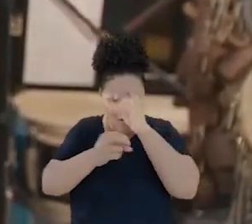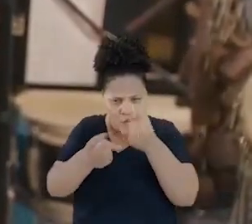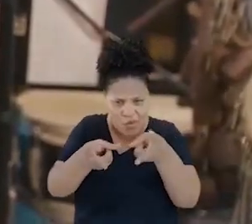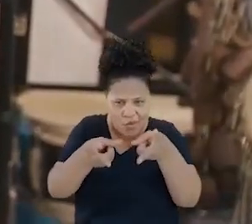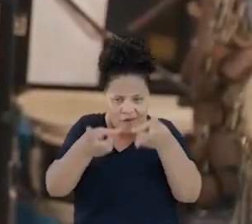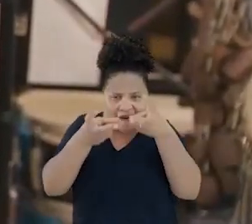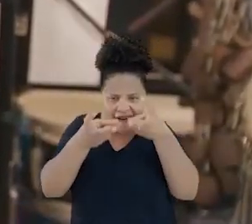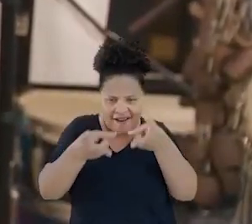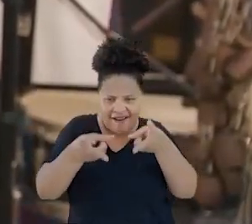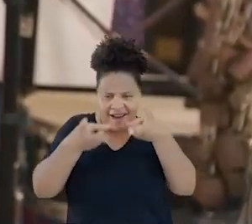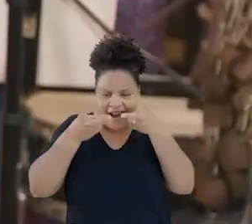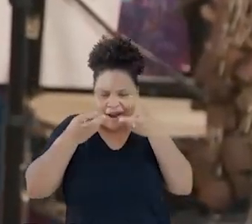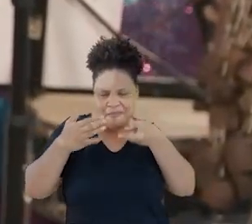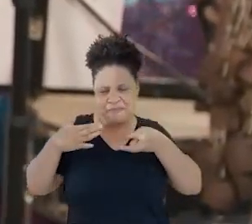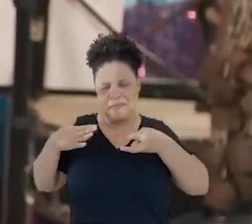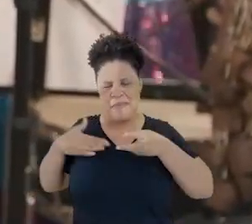terra.